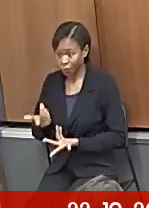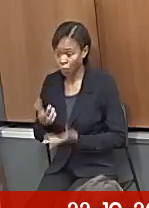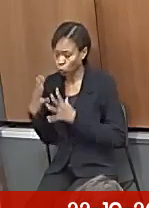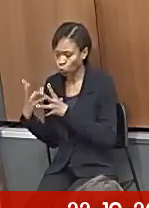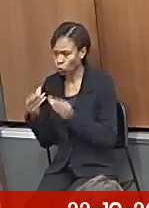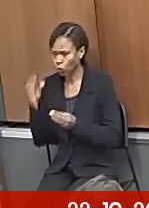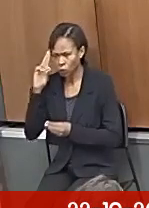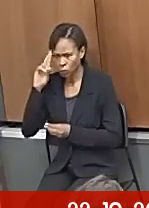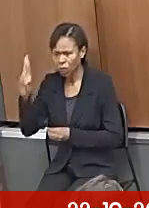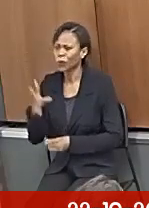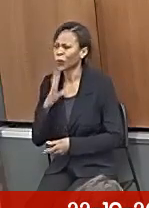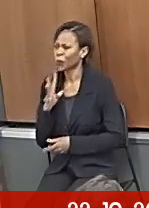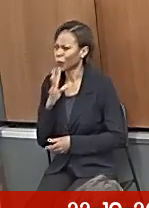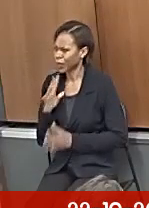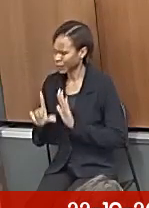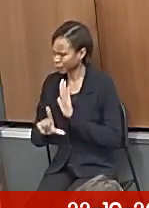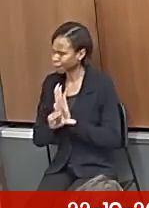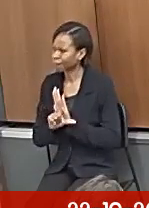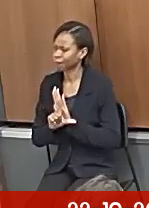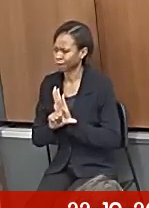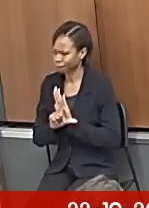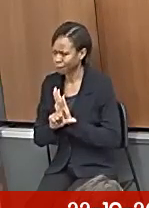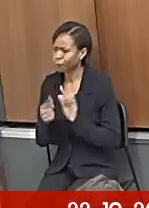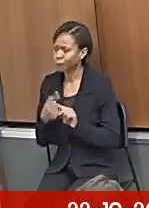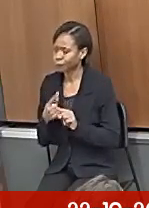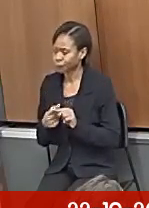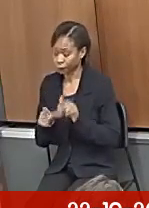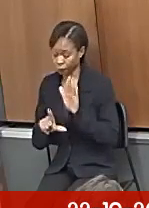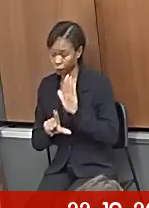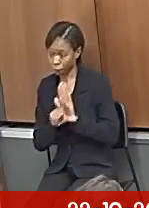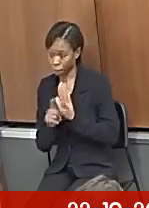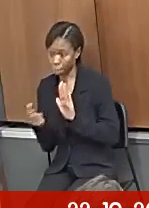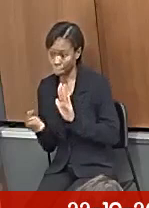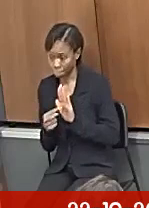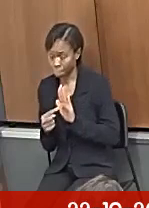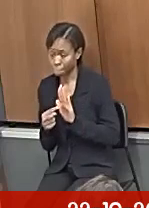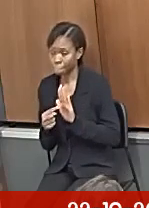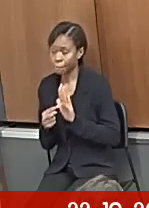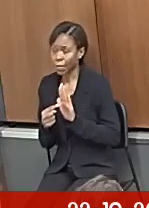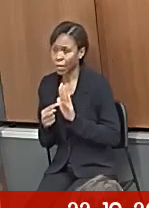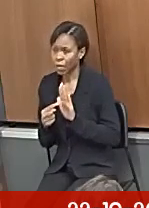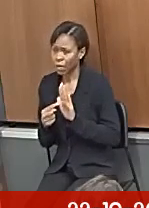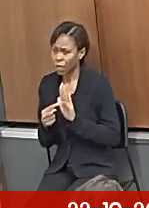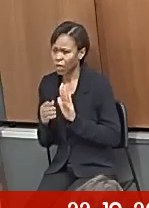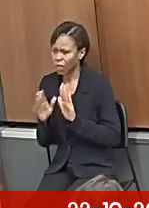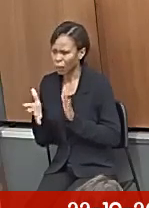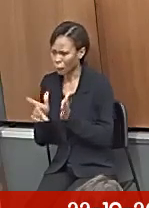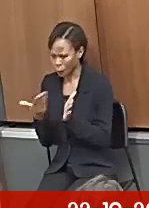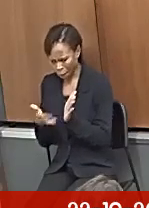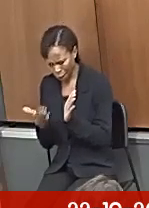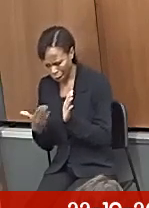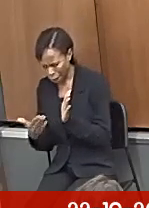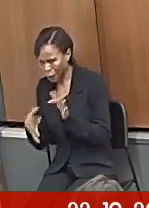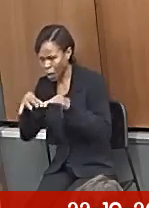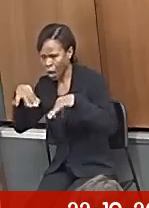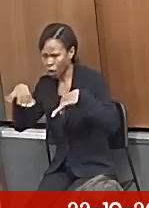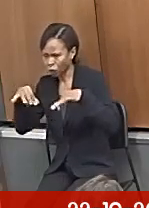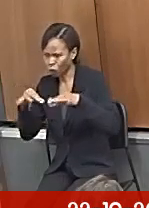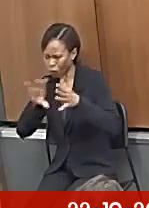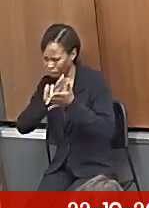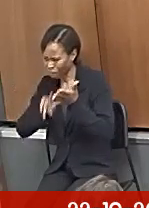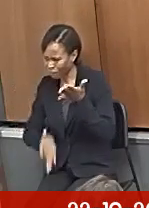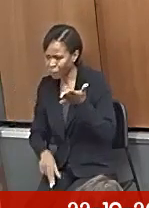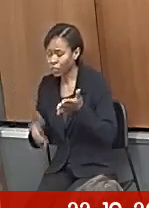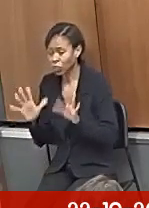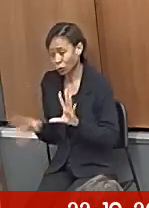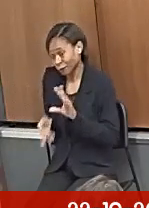têm total conhecimento da lei, porque, além da lei ter sido mandada esse tanto de folha, né? Aqui nós fizemos um